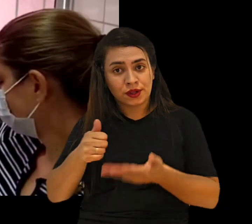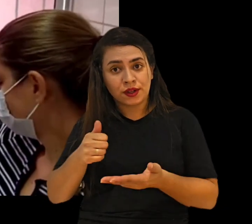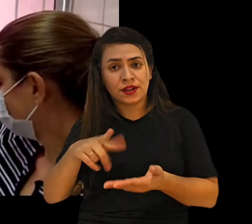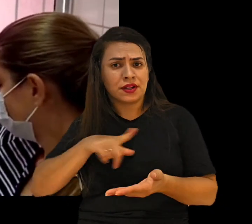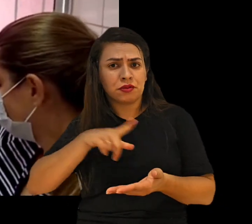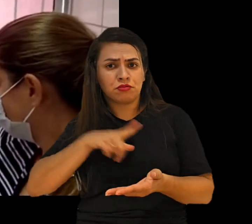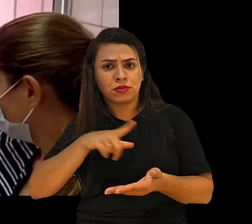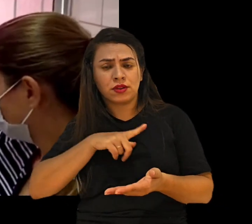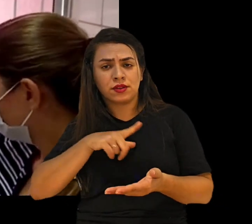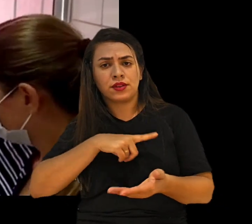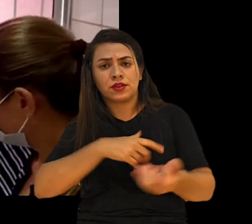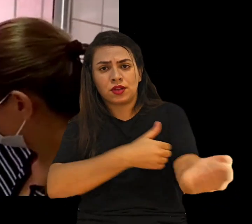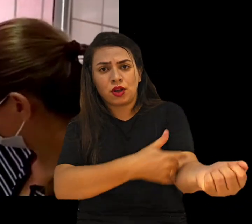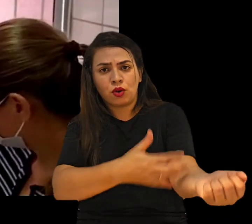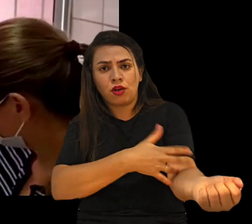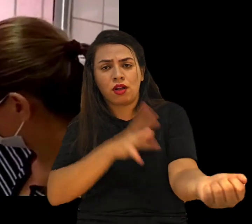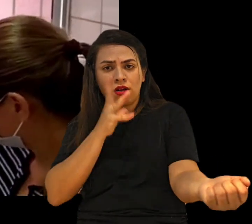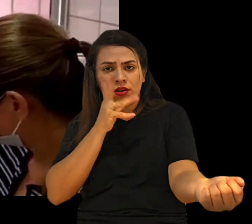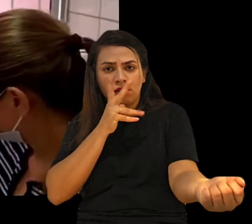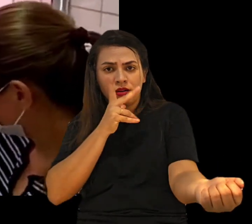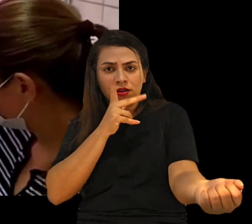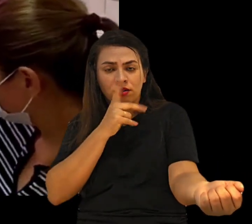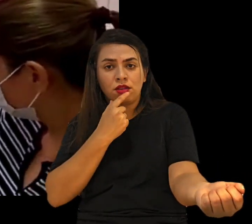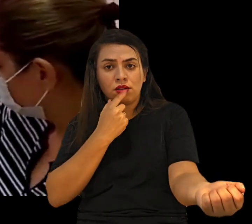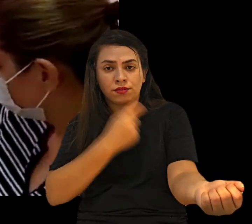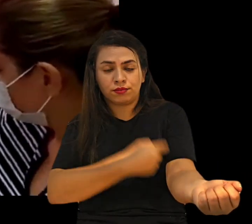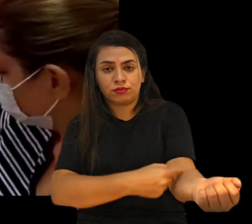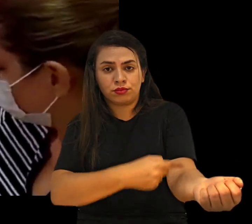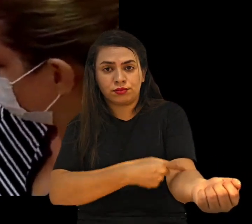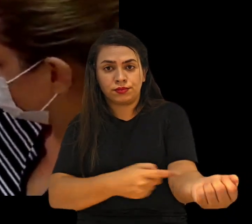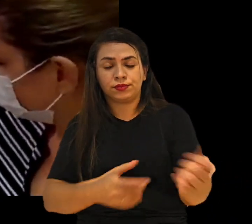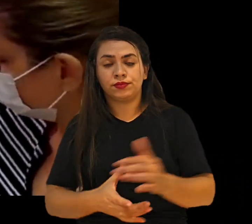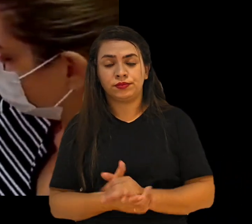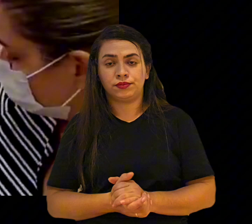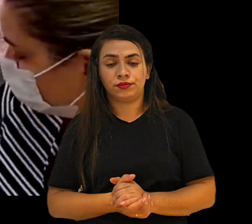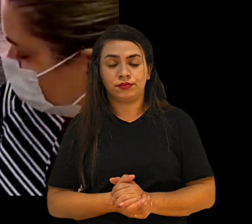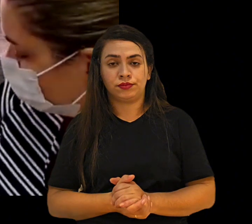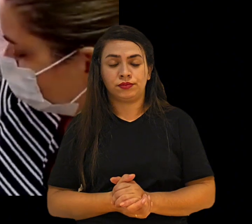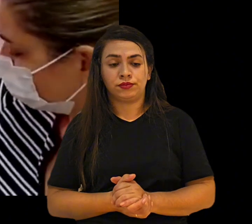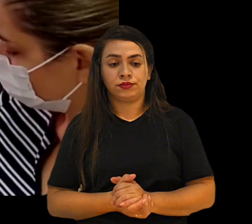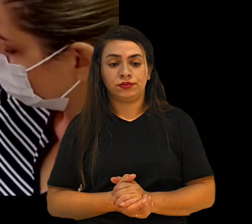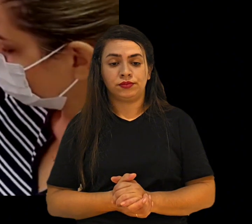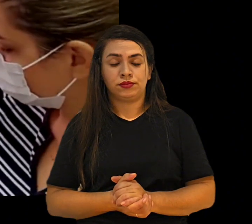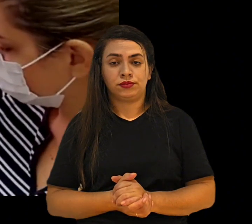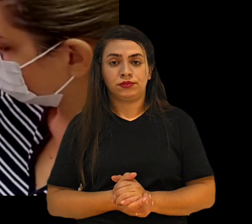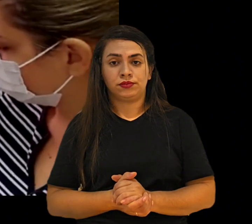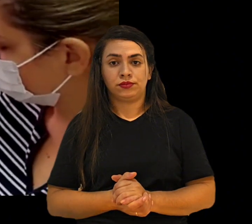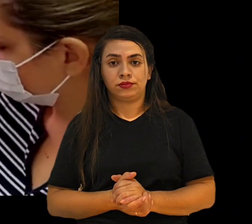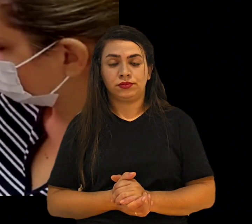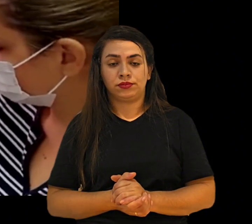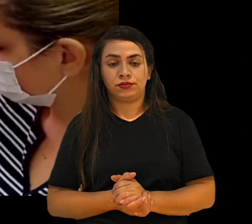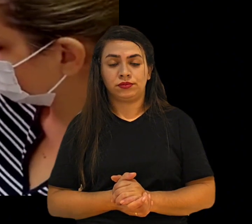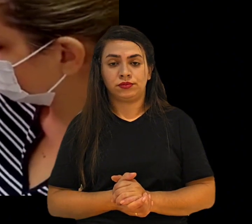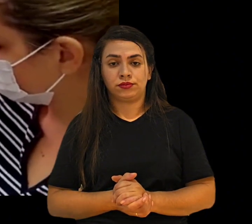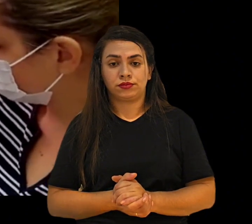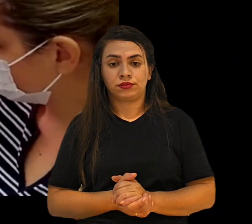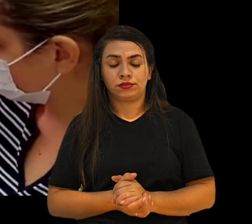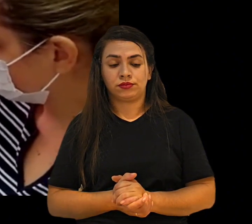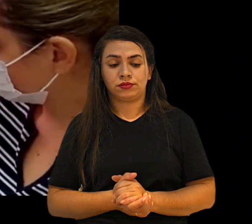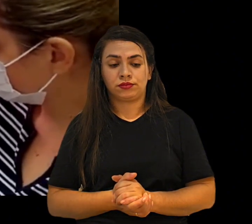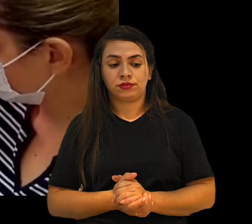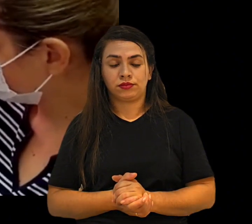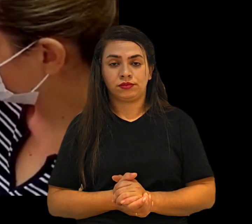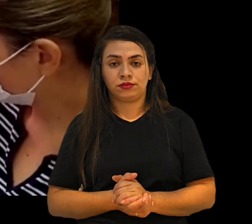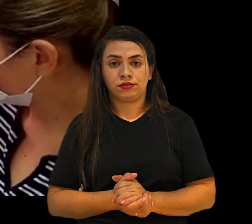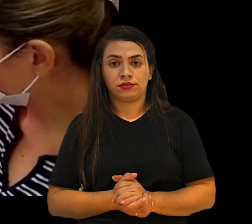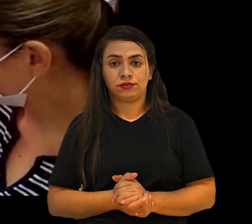Tá? Ó, a professora Ana ela tem a parte de sangramento mais lento, então não vai sangrar muito. Se fosse